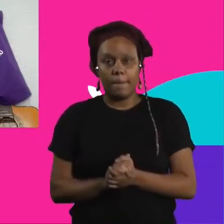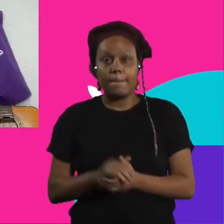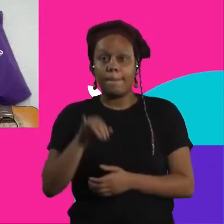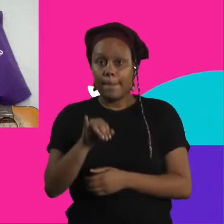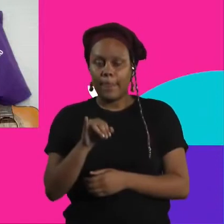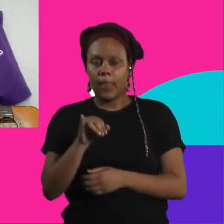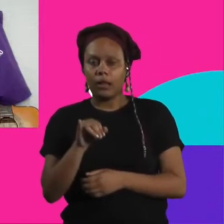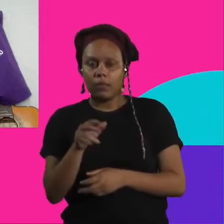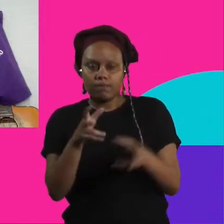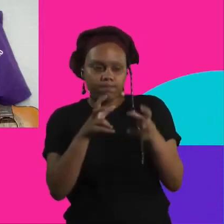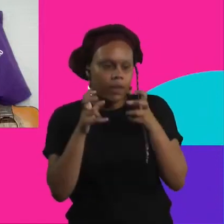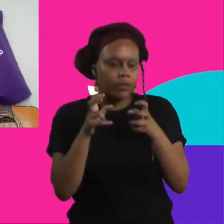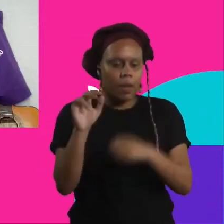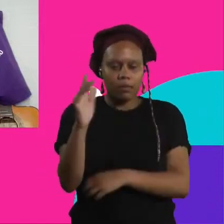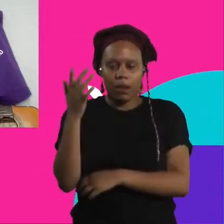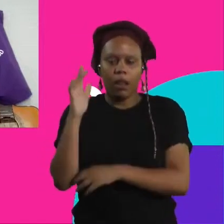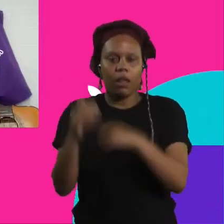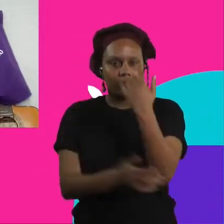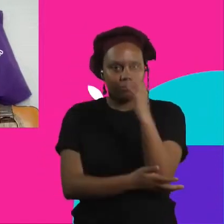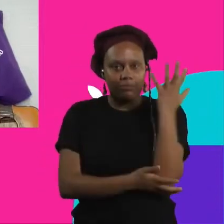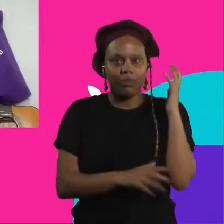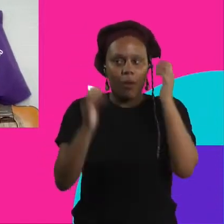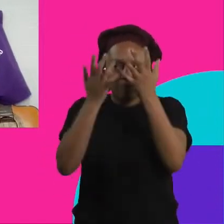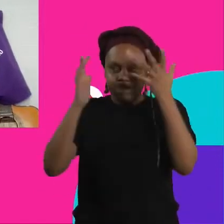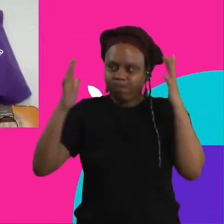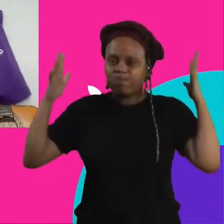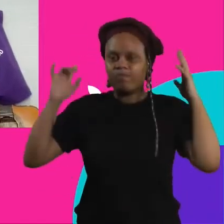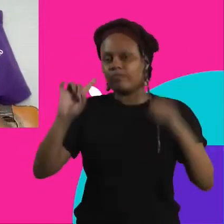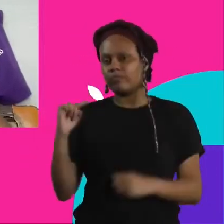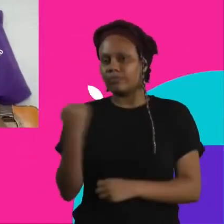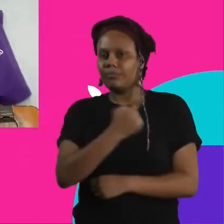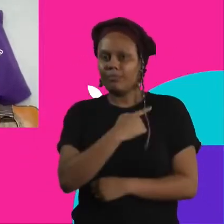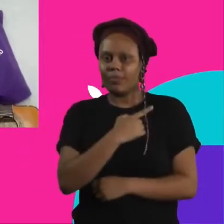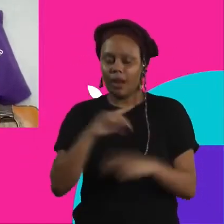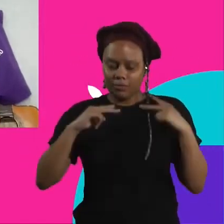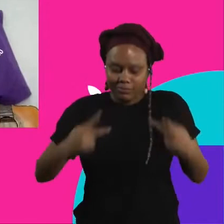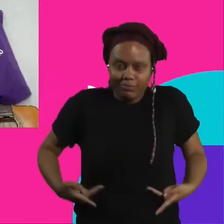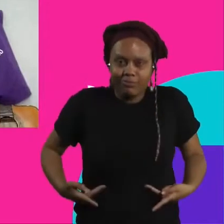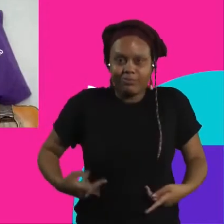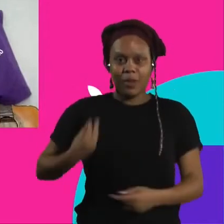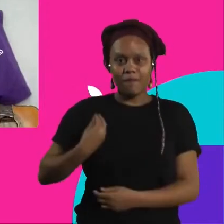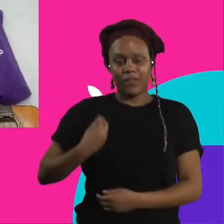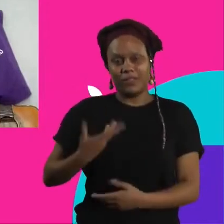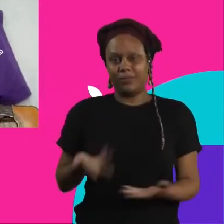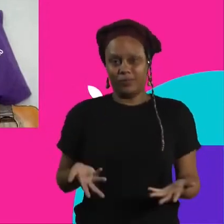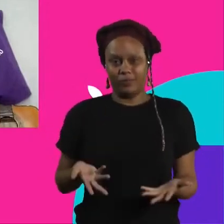para a natureza é tudo assim, né? Nós somos organismos vivos desde o nosso corpo humano até,